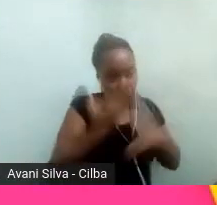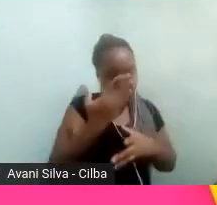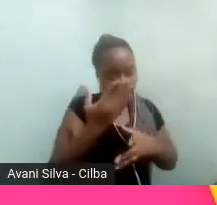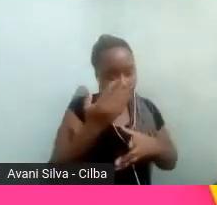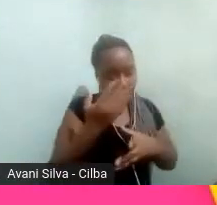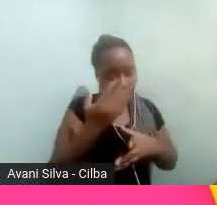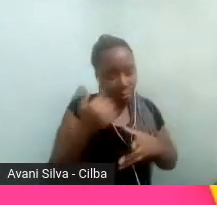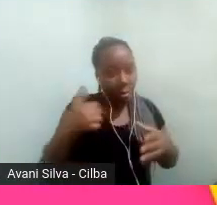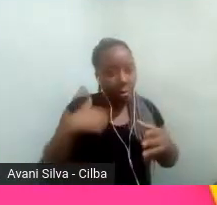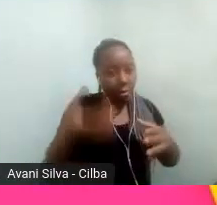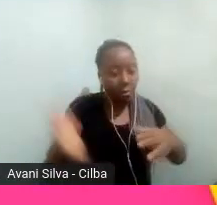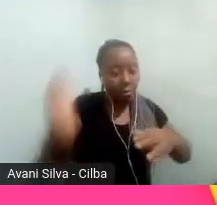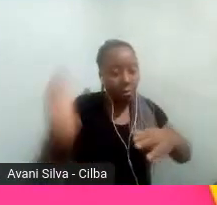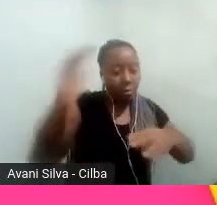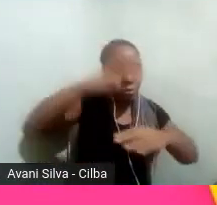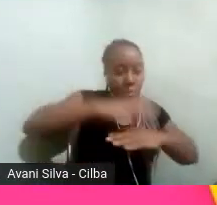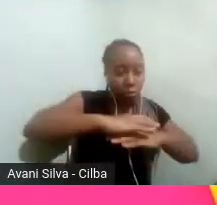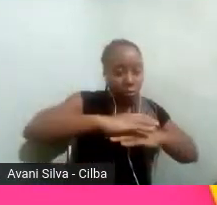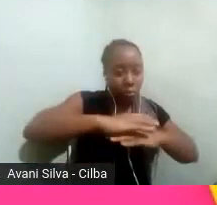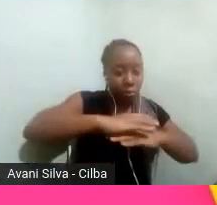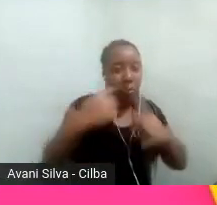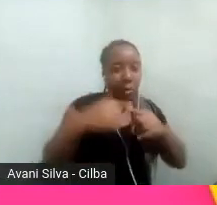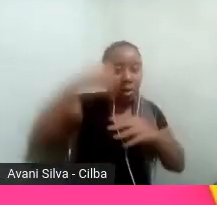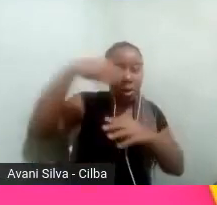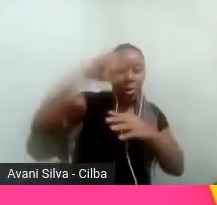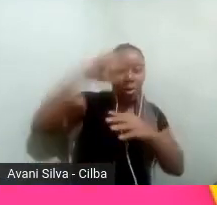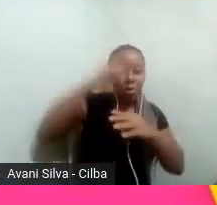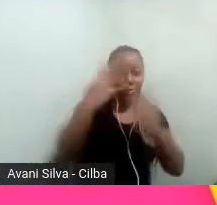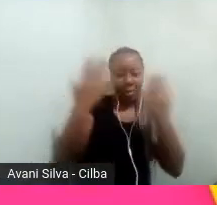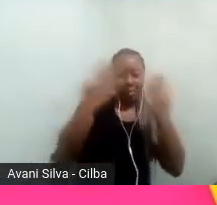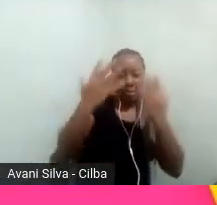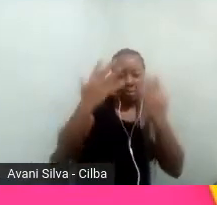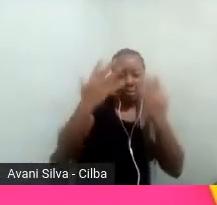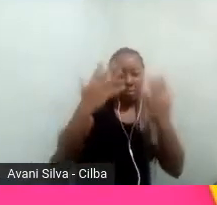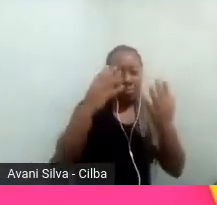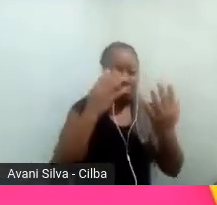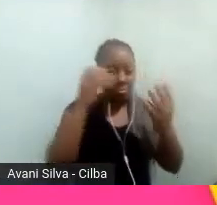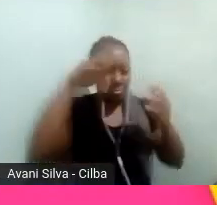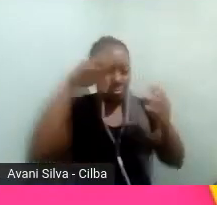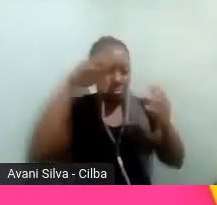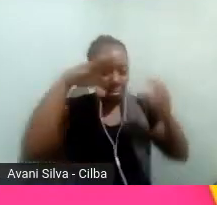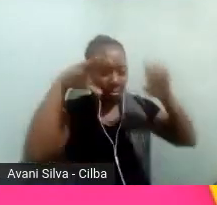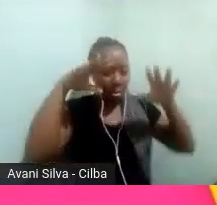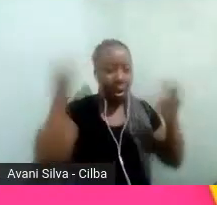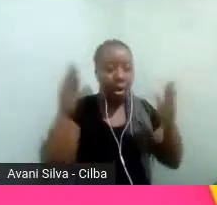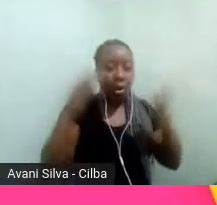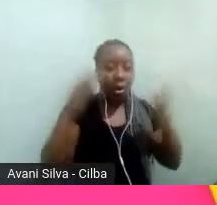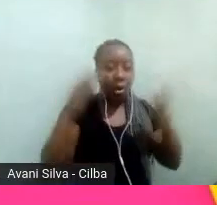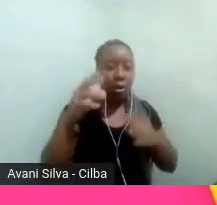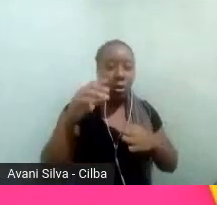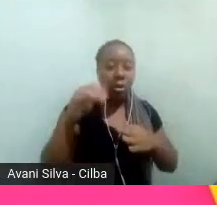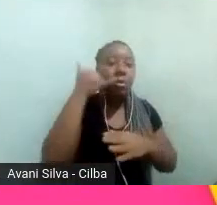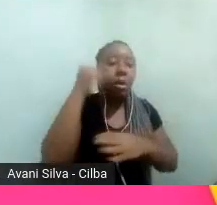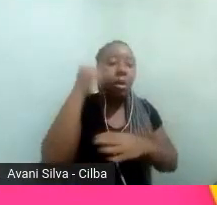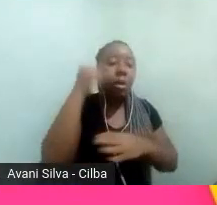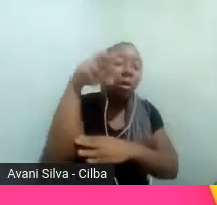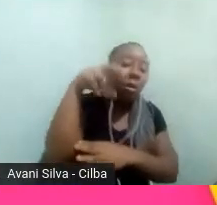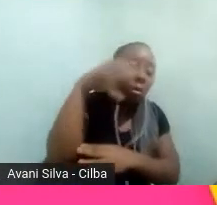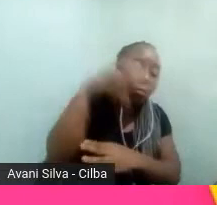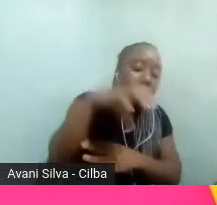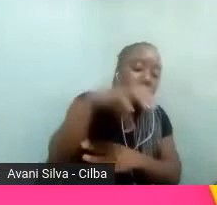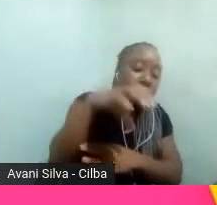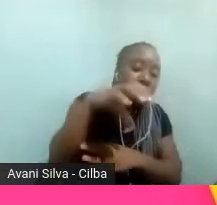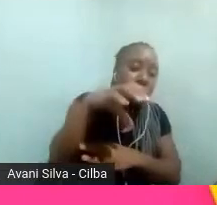não dar muito reflexo de luz, tá? Então, vou colocar meu celular aqui em cima só para cortar a